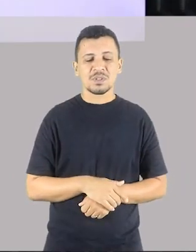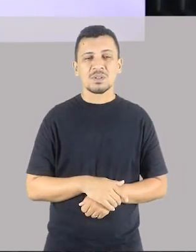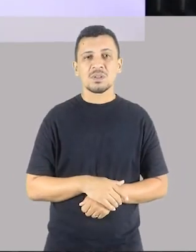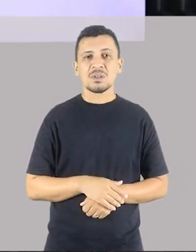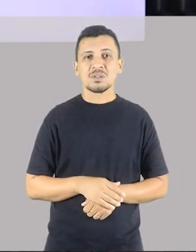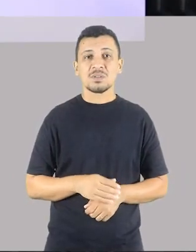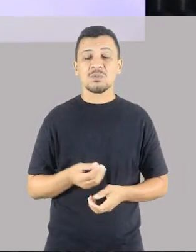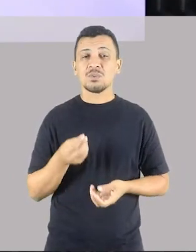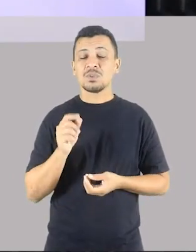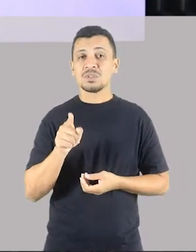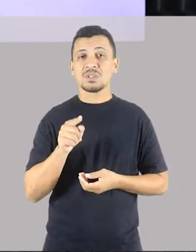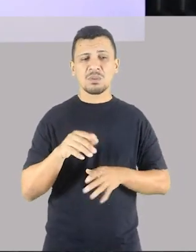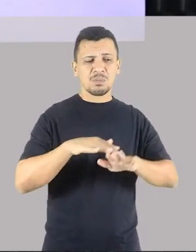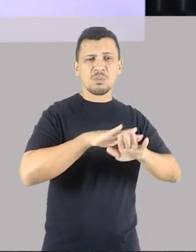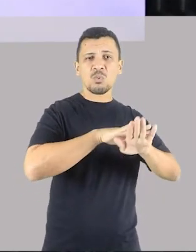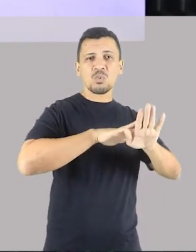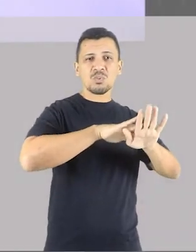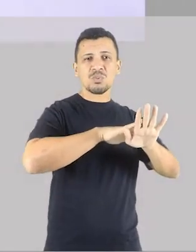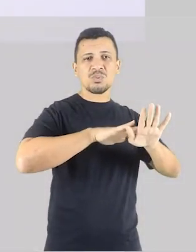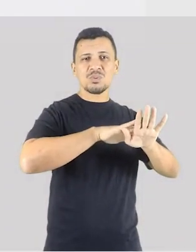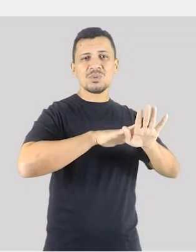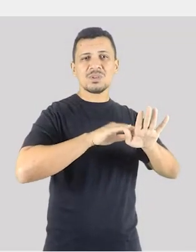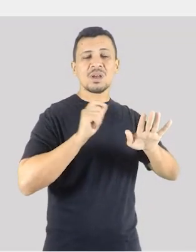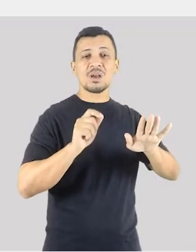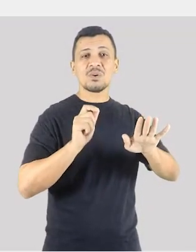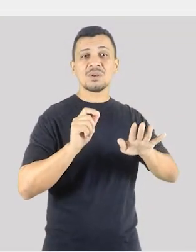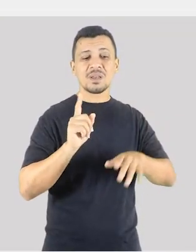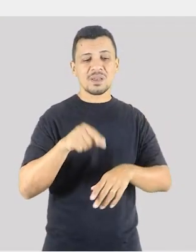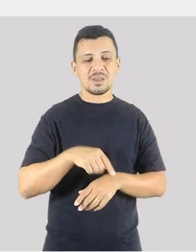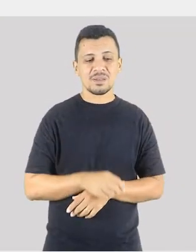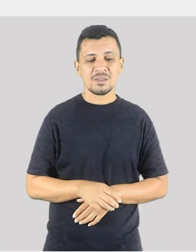você suaviza, você usa uma figura chamada de